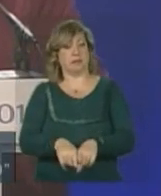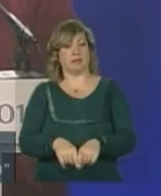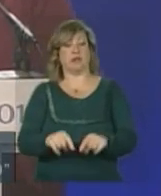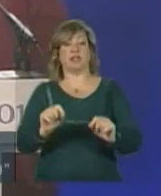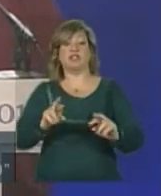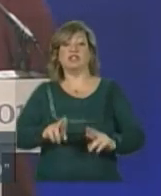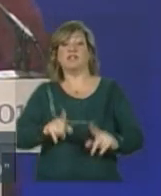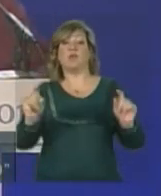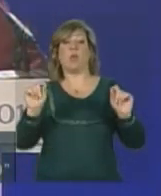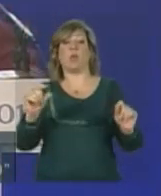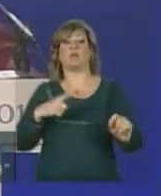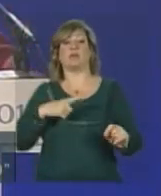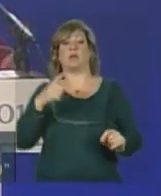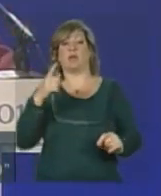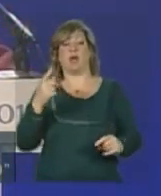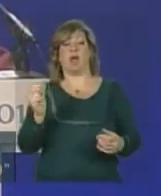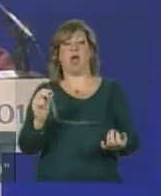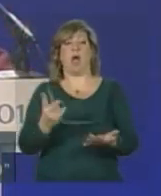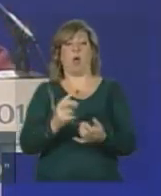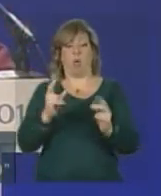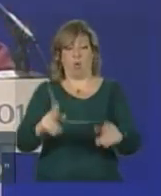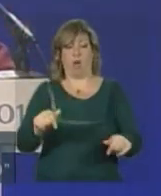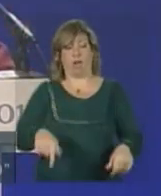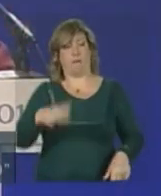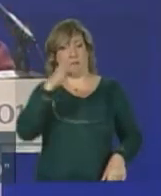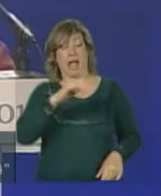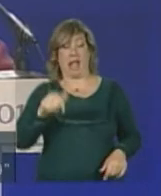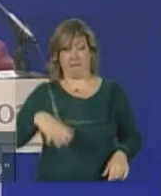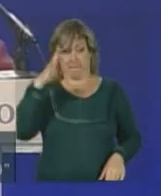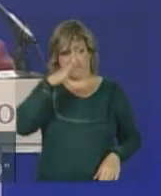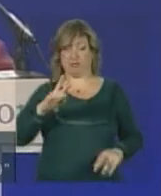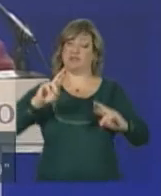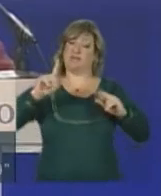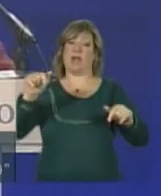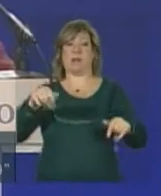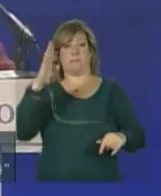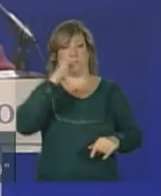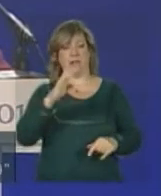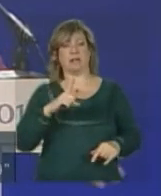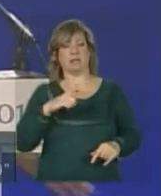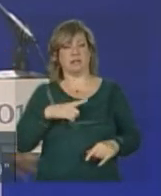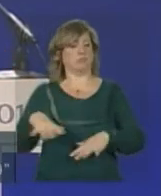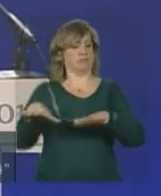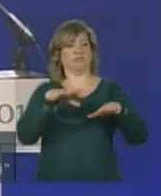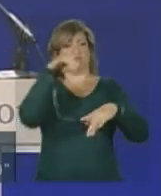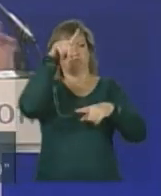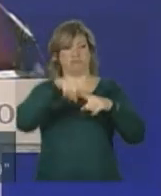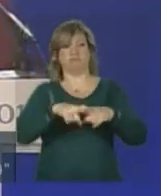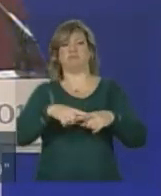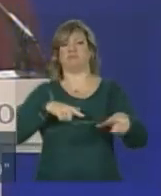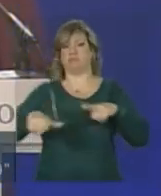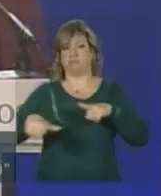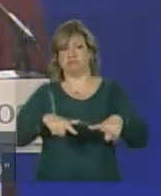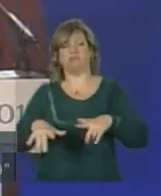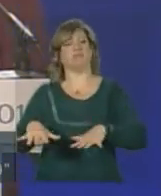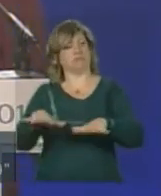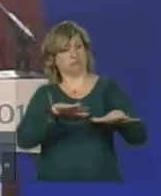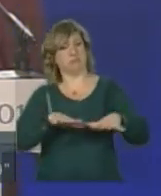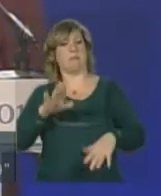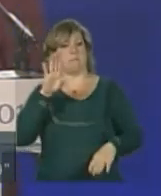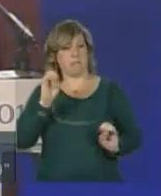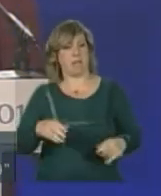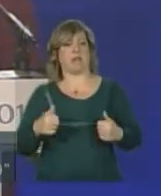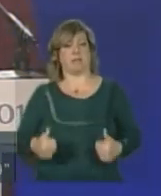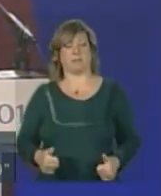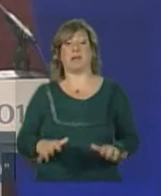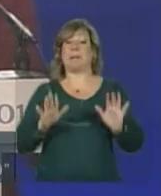está ocorrendo no Brasil, que nós estamos trabalhando ali perto da faixa do pleno emprego. Mas, de qualquer jeito, essa é